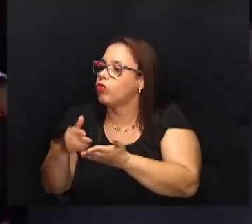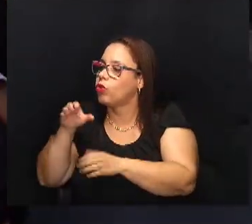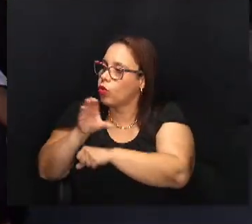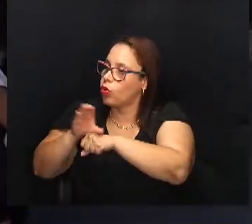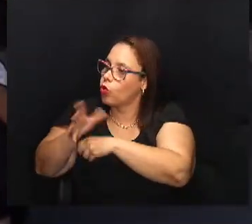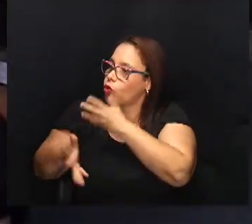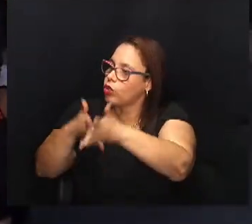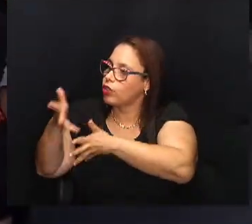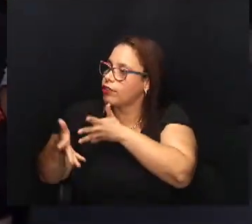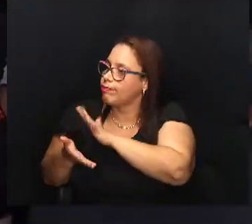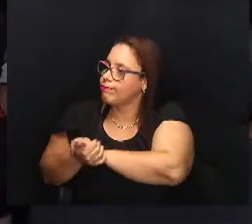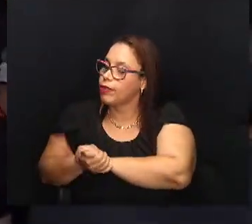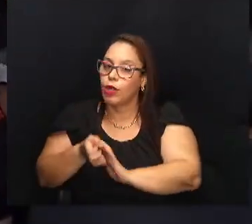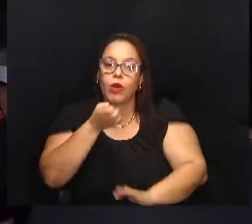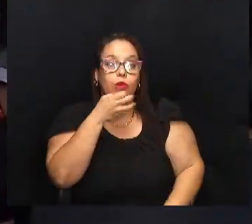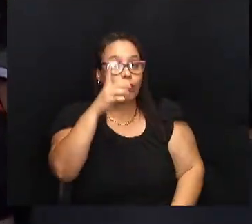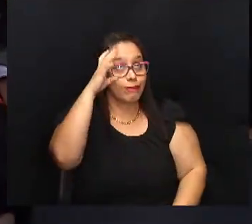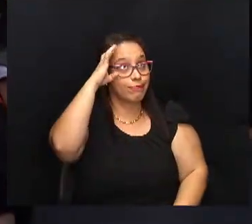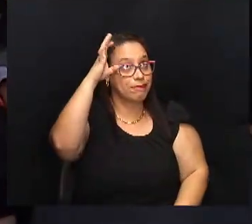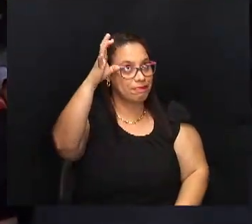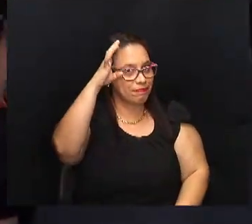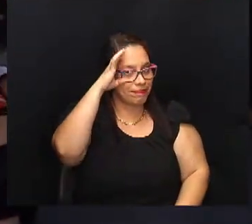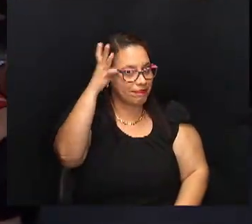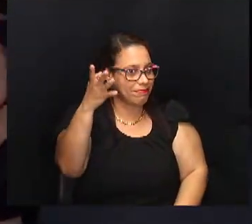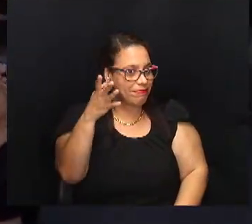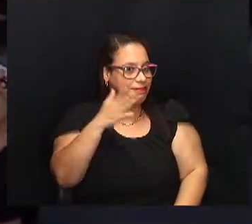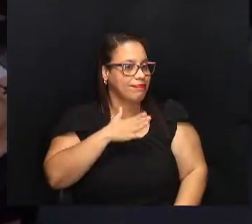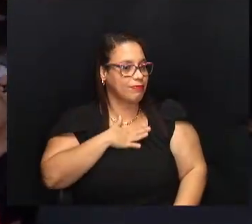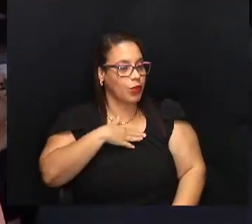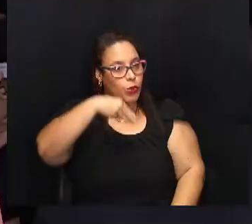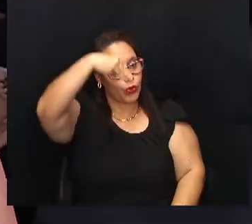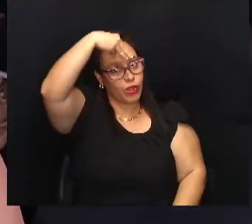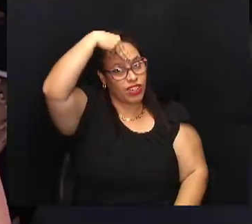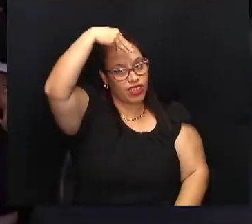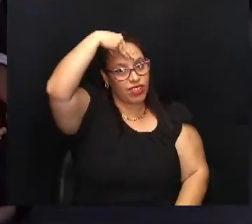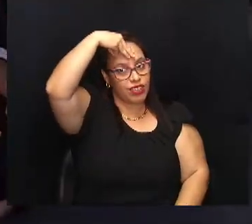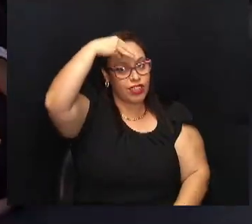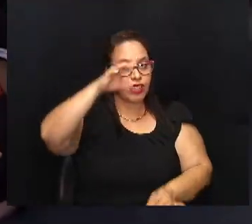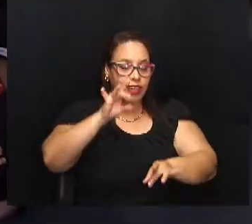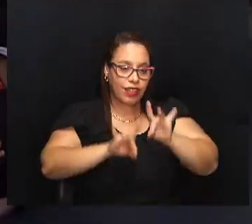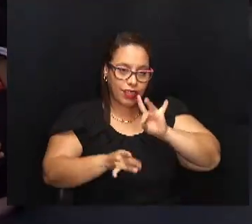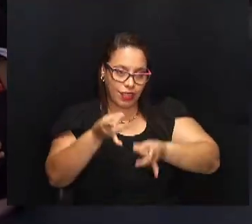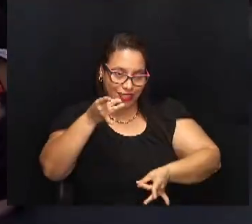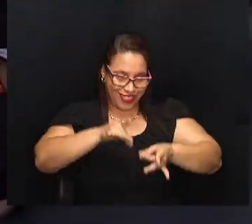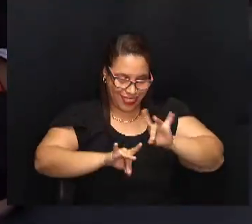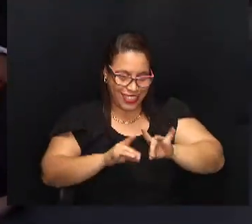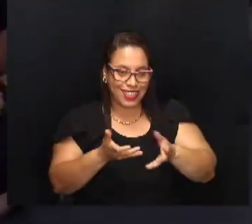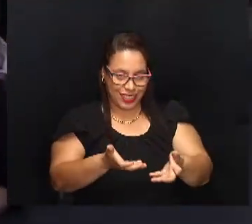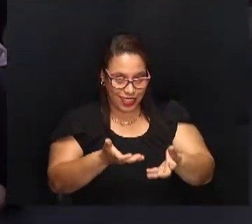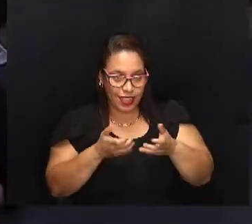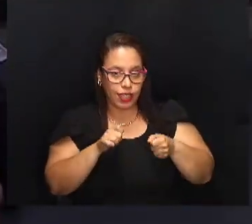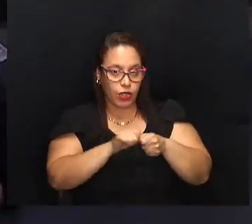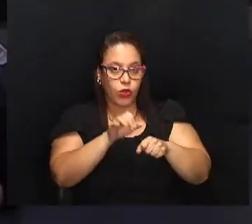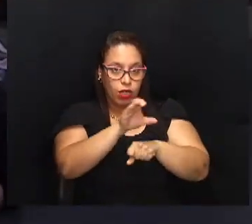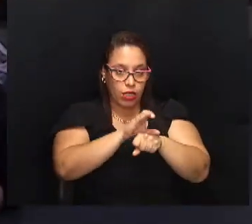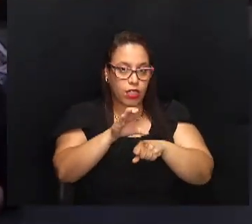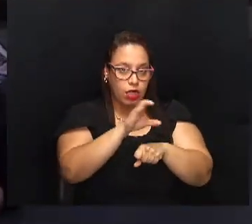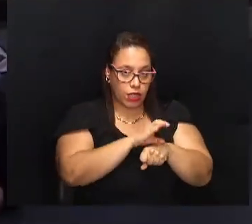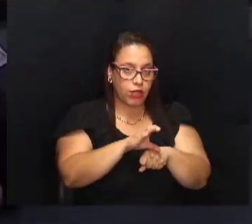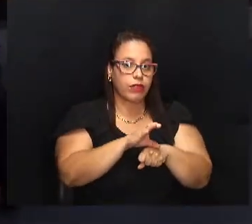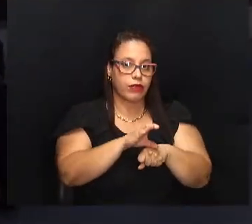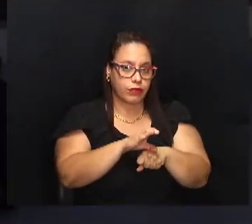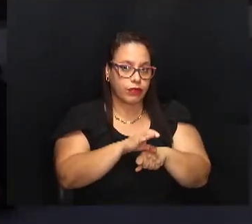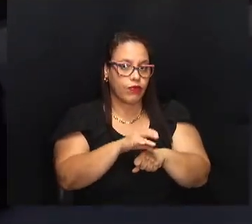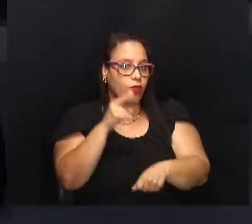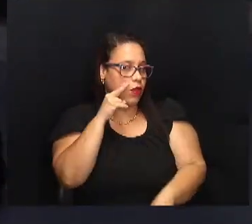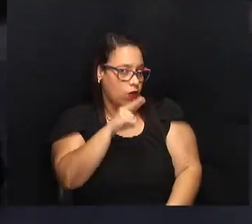de Libras? Bom, a ideia foi que os meus sobrinhos que têm oficina, eles queriam fazer o curso, porque